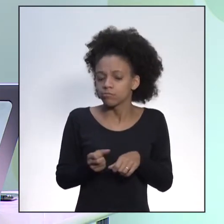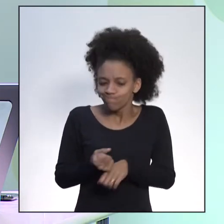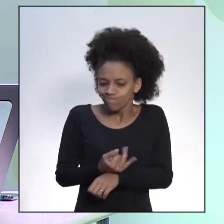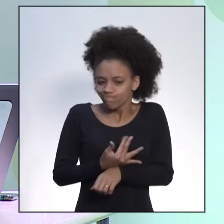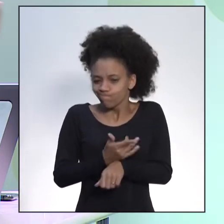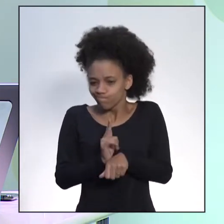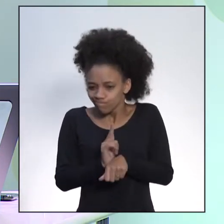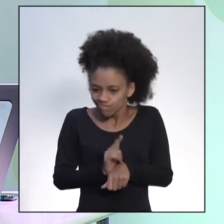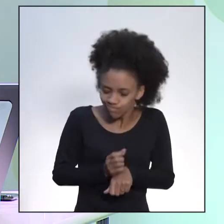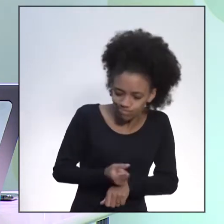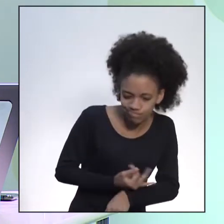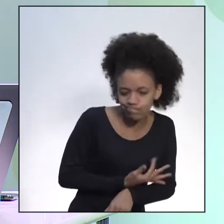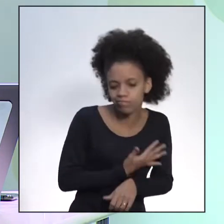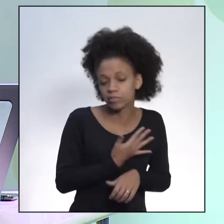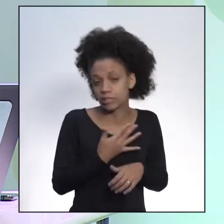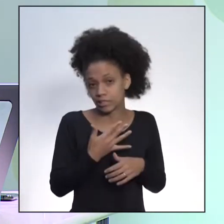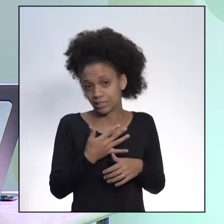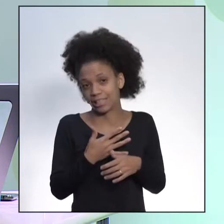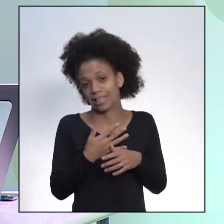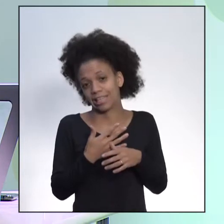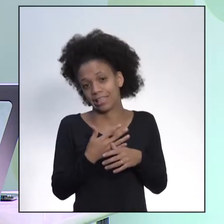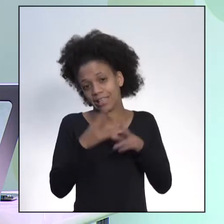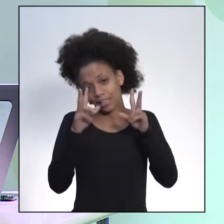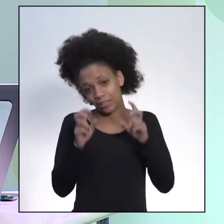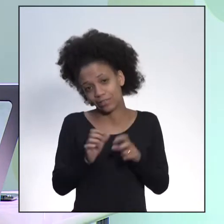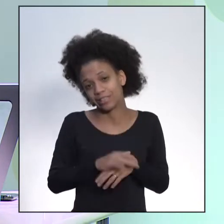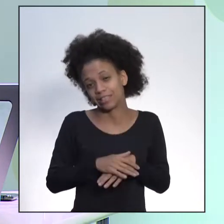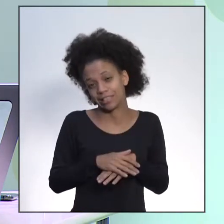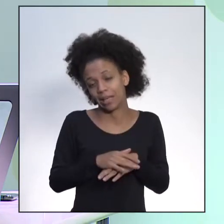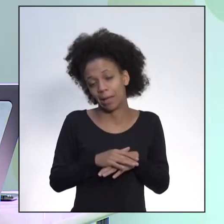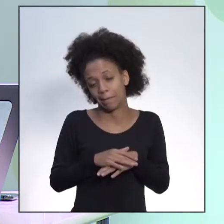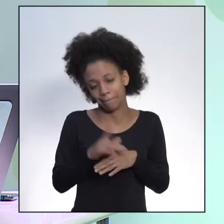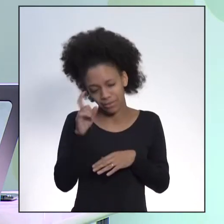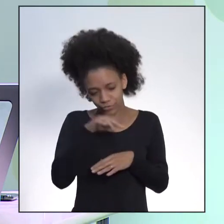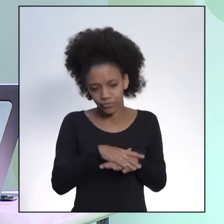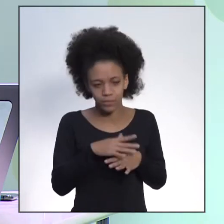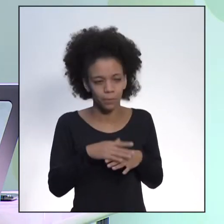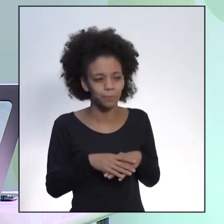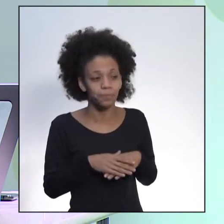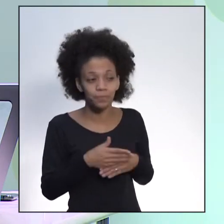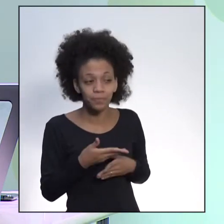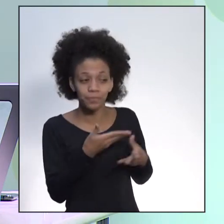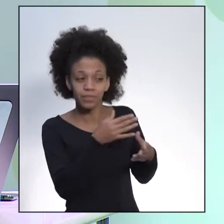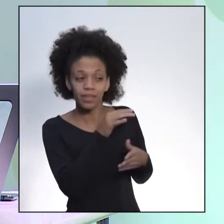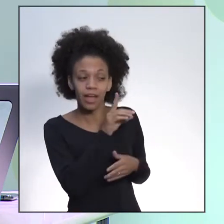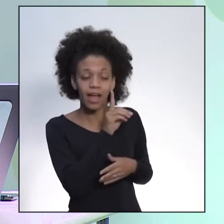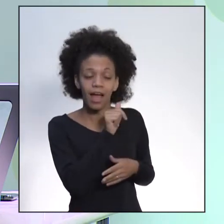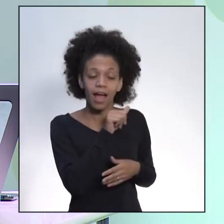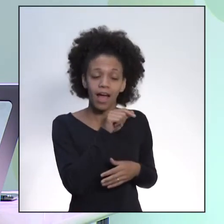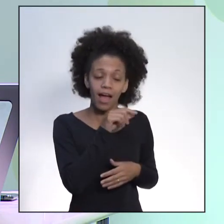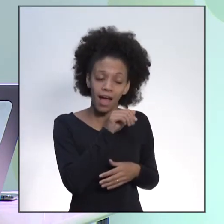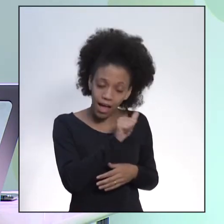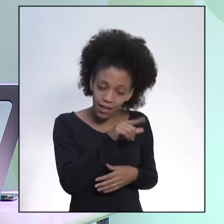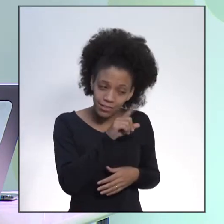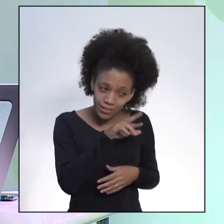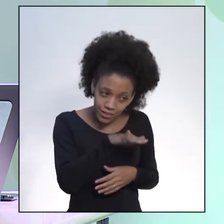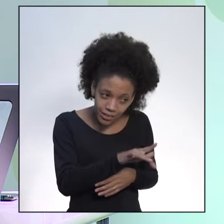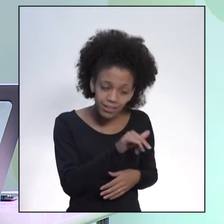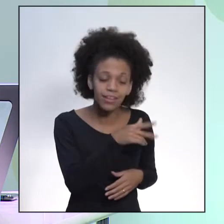né? É um assunto muito caro para a gente. Adriana, já vou passar a bola para você agora. Na sua prática, na sua